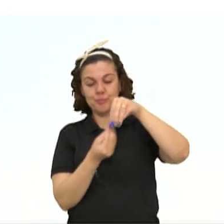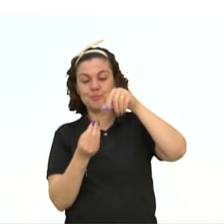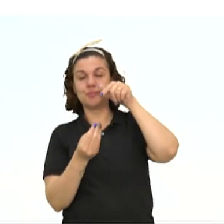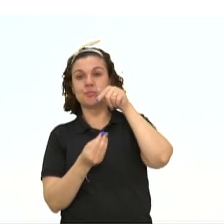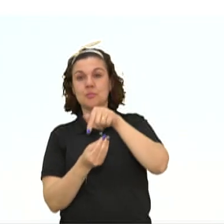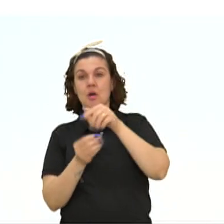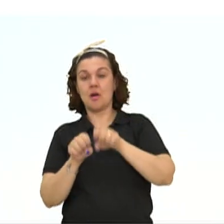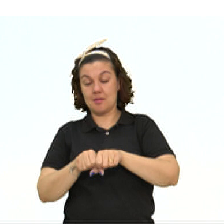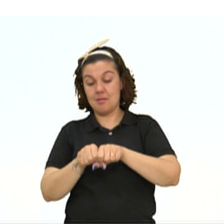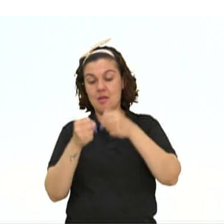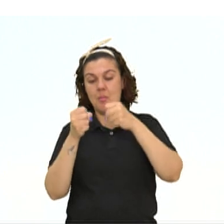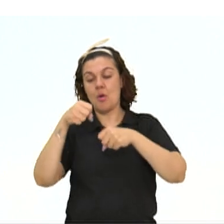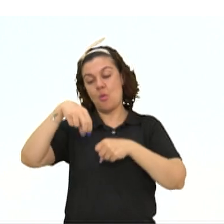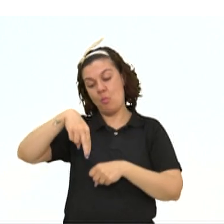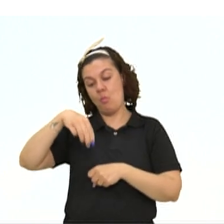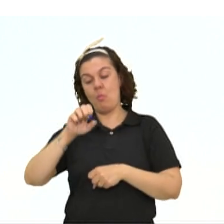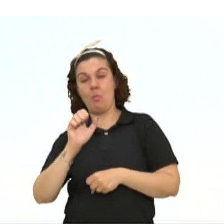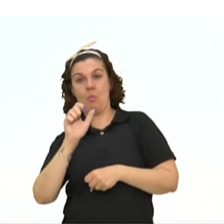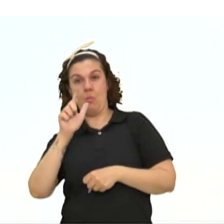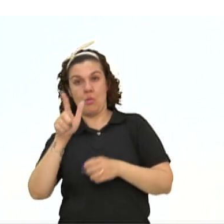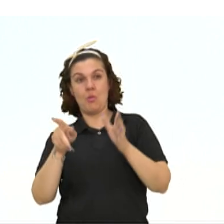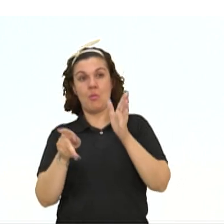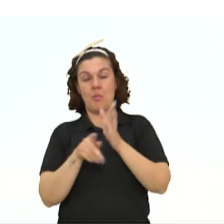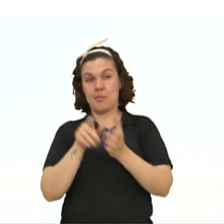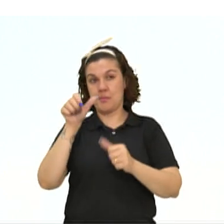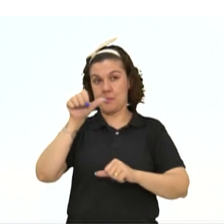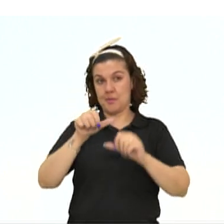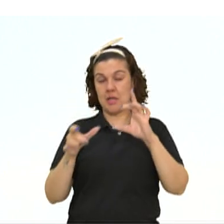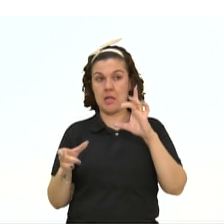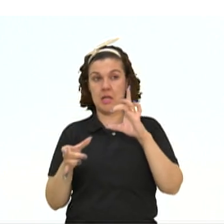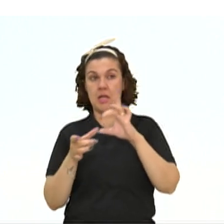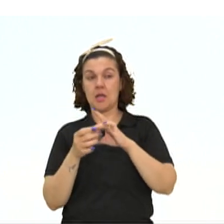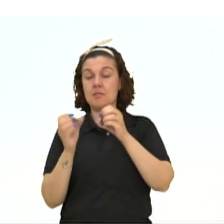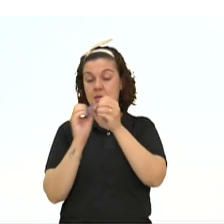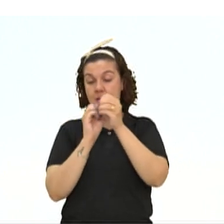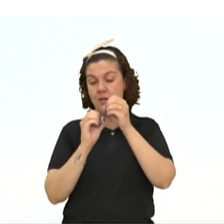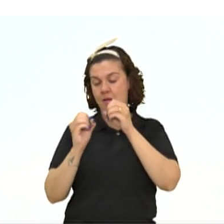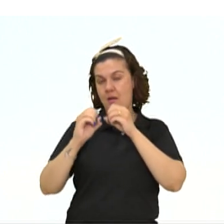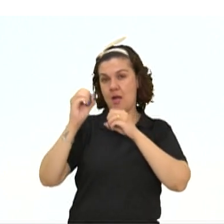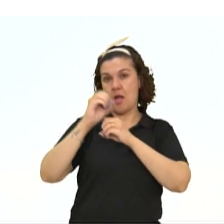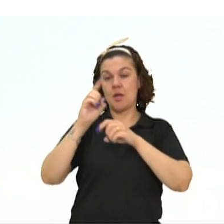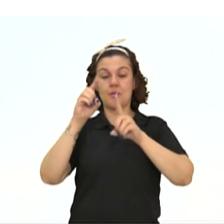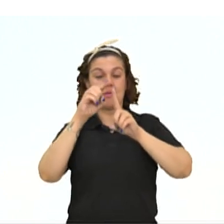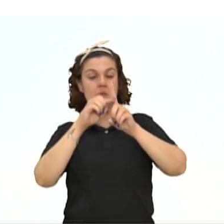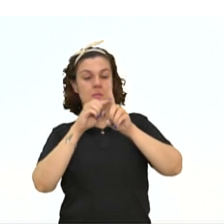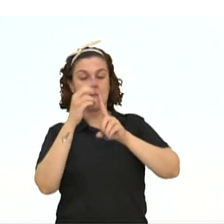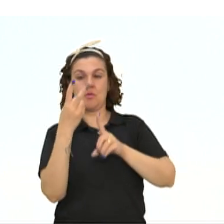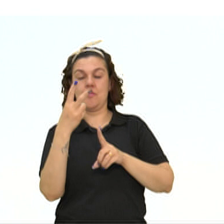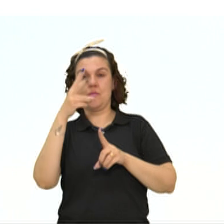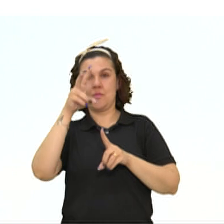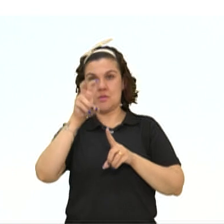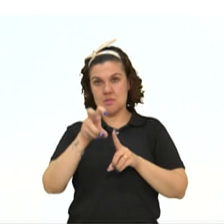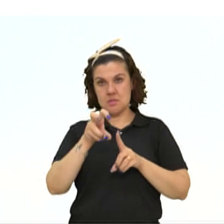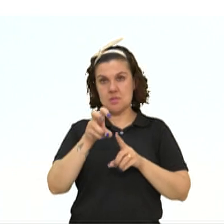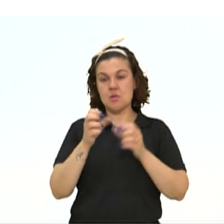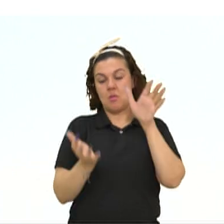no rompimento de 1 mol de ligação química entre átomos numa temperatura de 25 graus Celsius e a pressão de uma